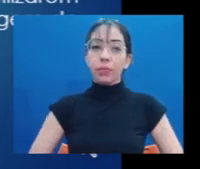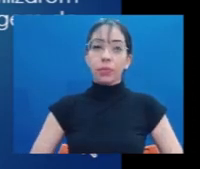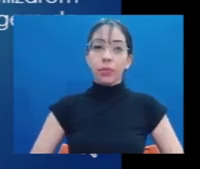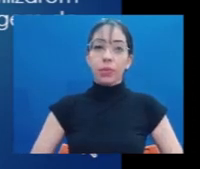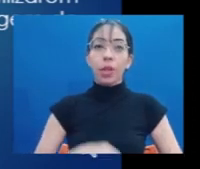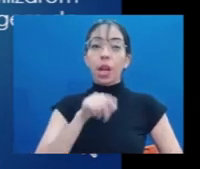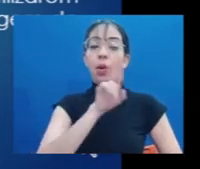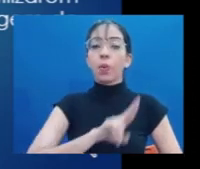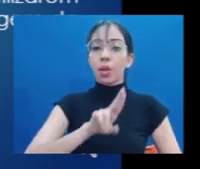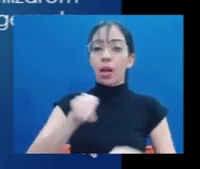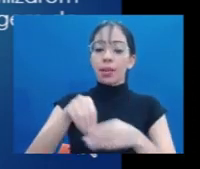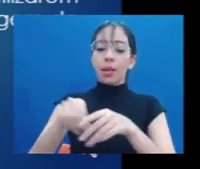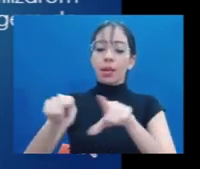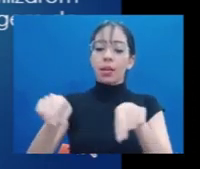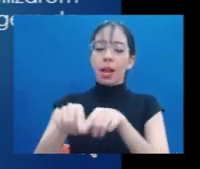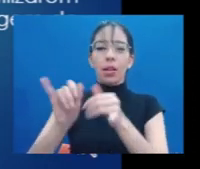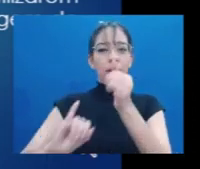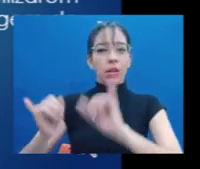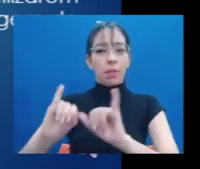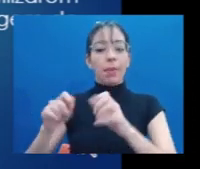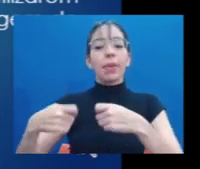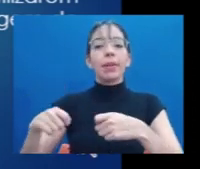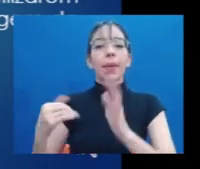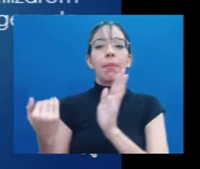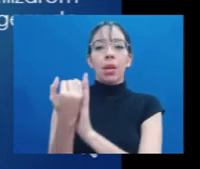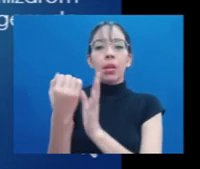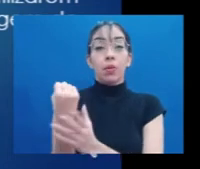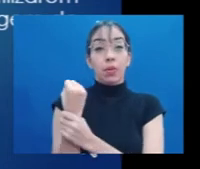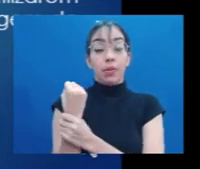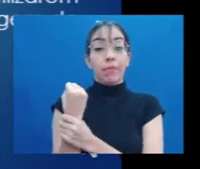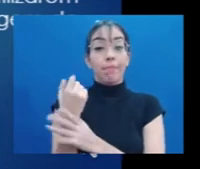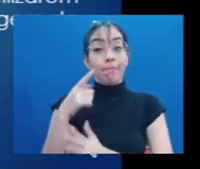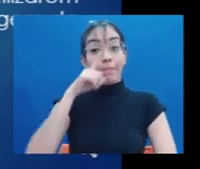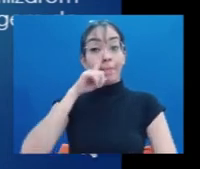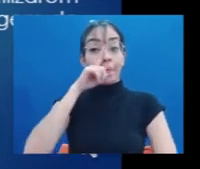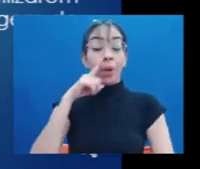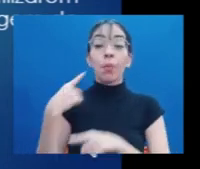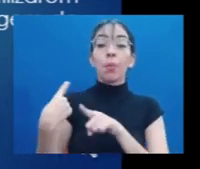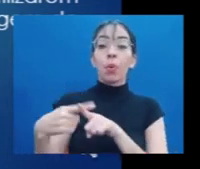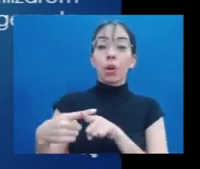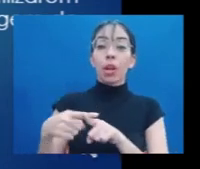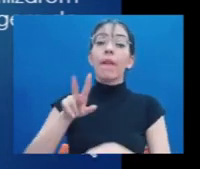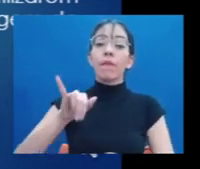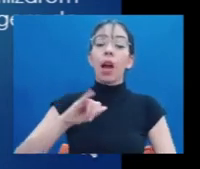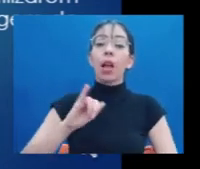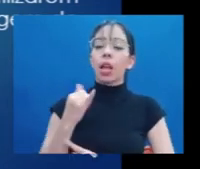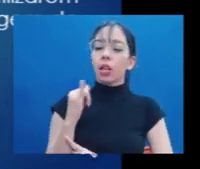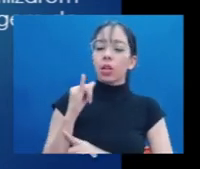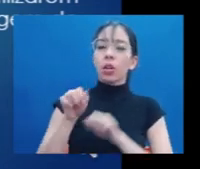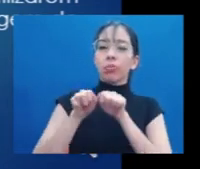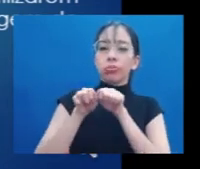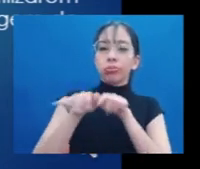a gente vai lá e compra essa geladeira para o laboratório. Tá? Então, elas não são com essa finalidade, elas estão exercendo